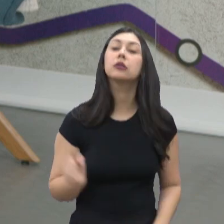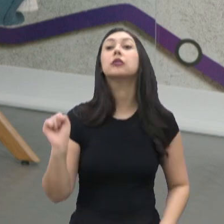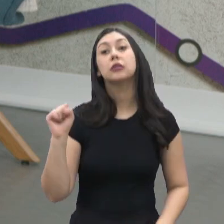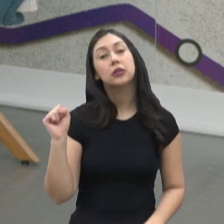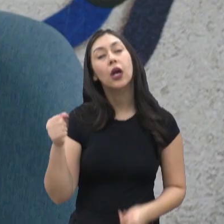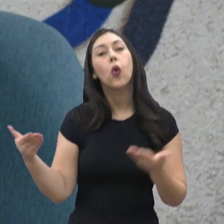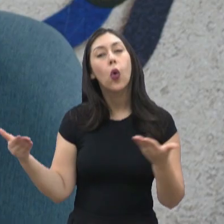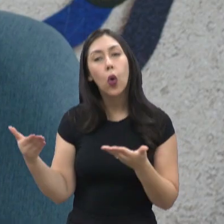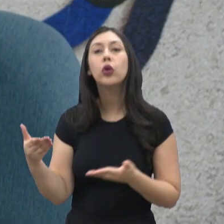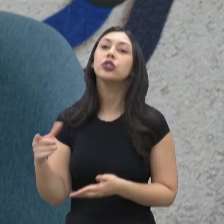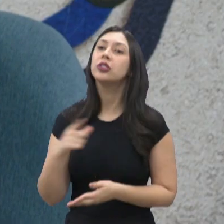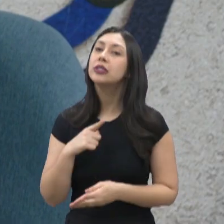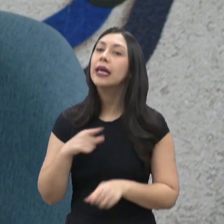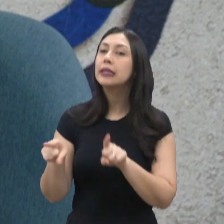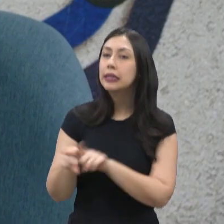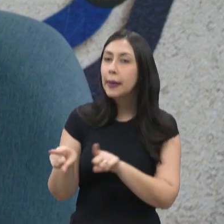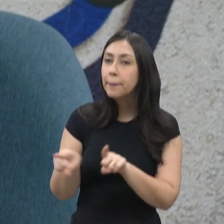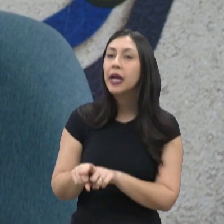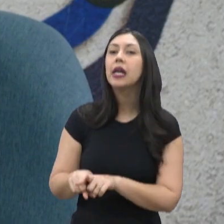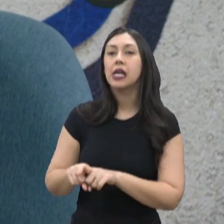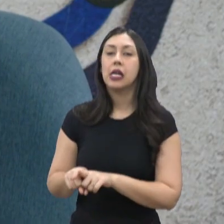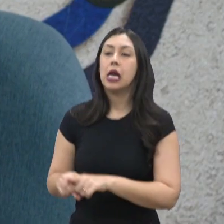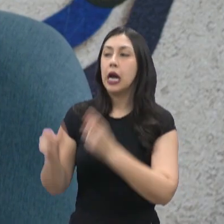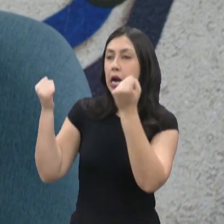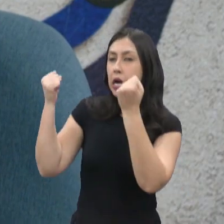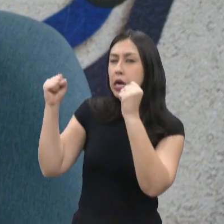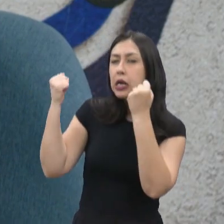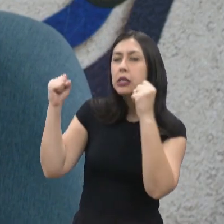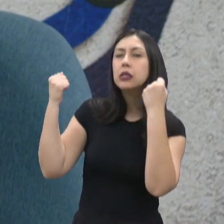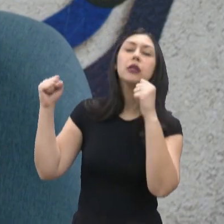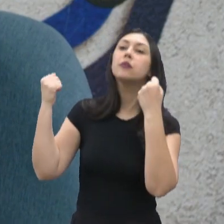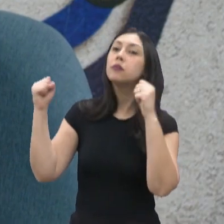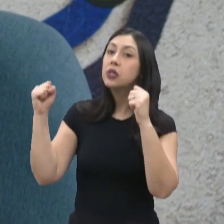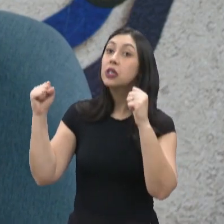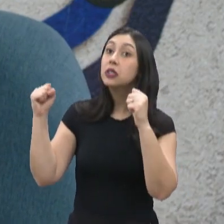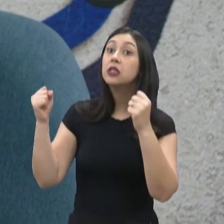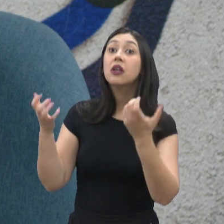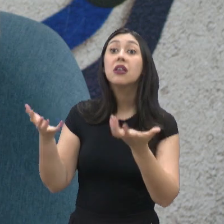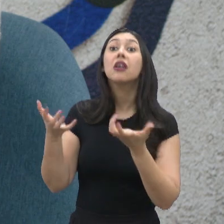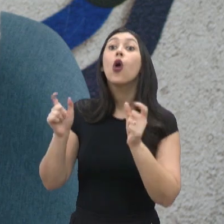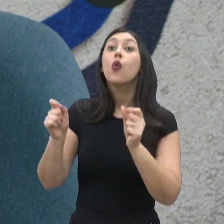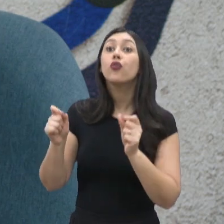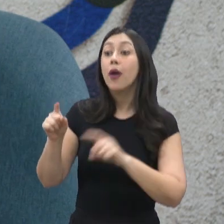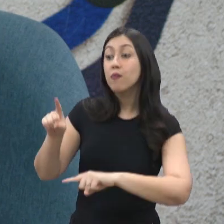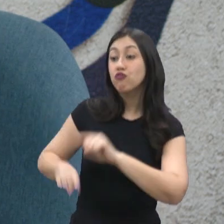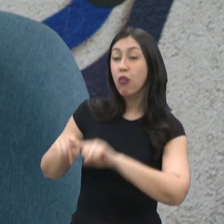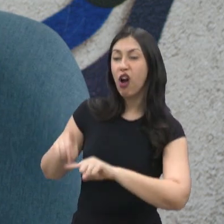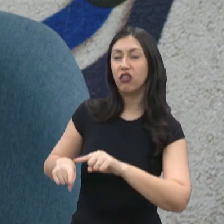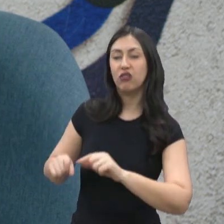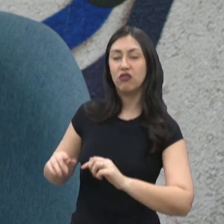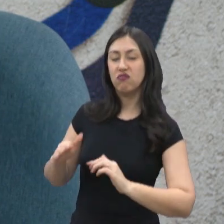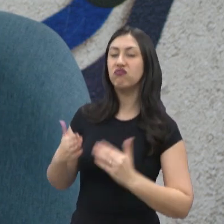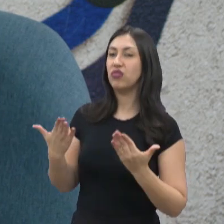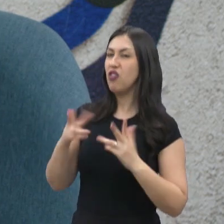hoje a chegada das low costs, que são essas academias, que tem aí um apelo forte de máquinas e grandes equipamentos,